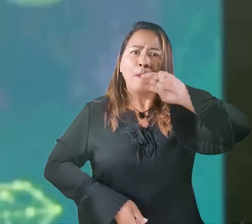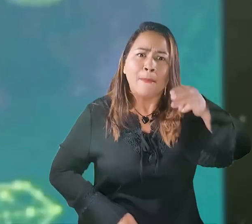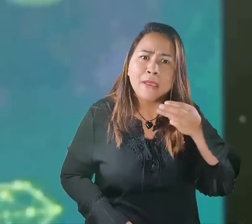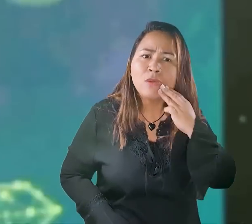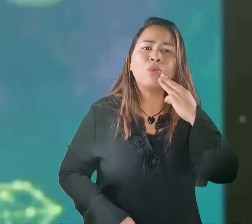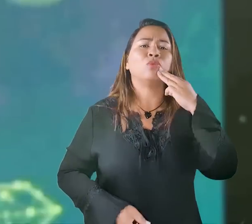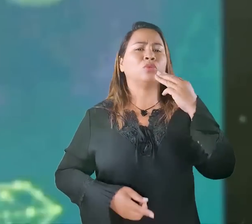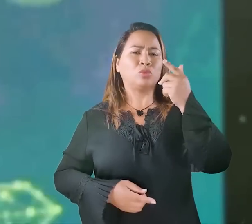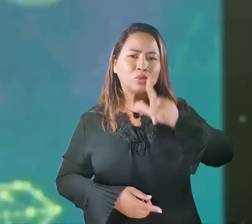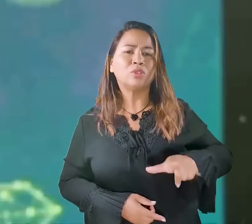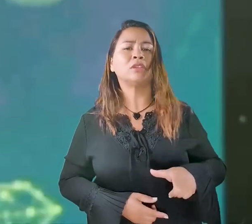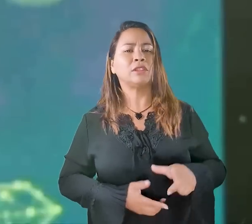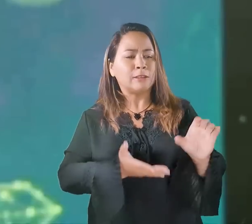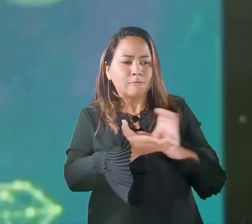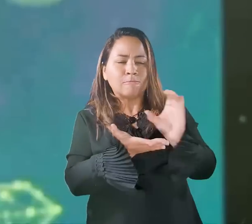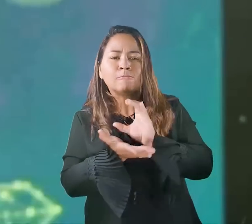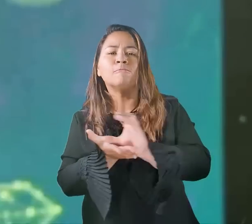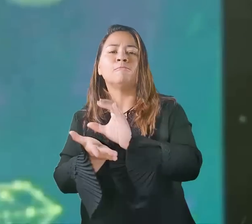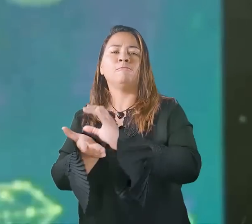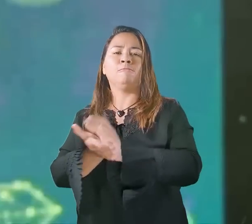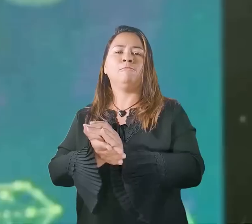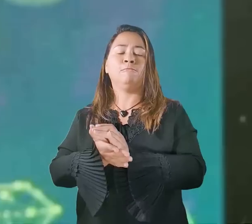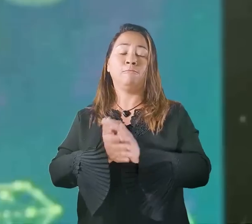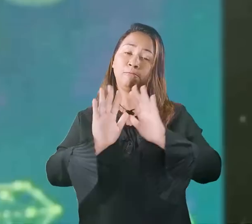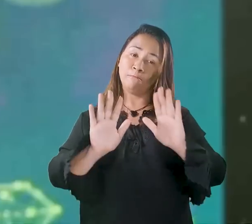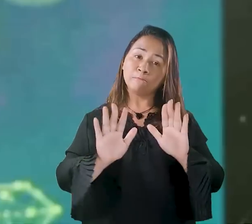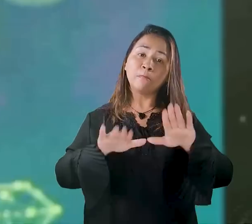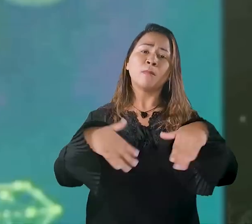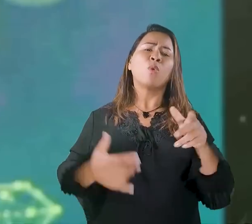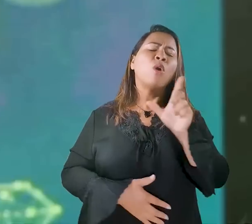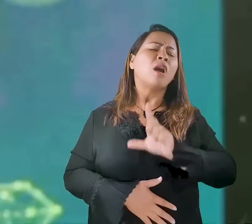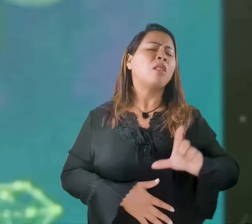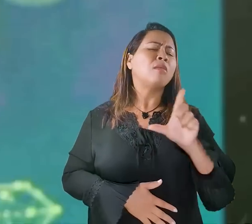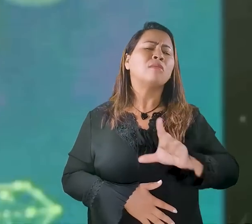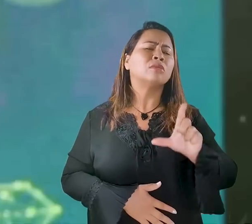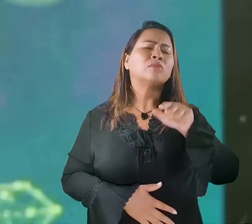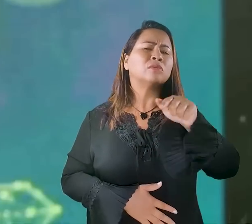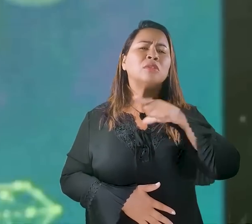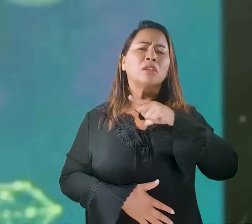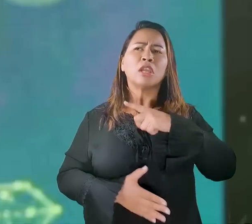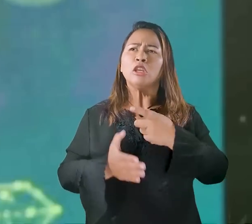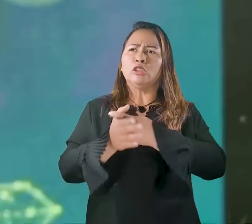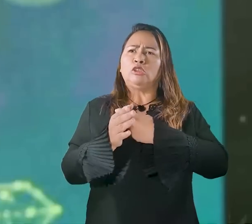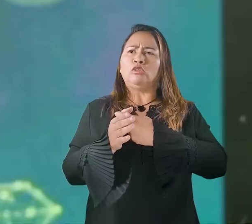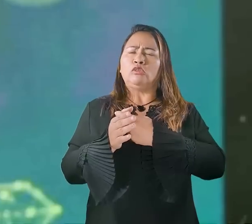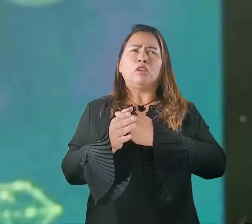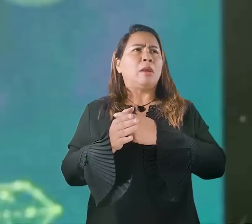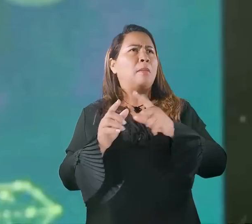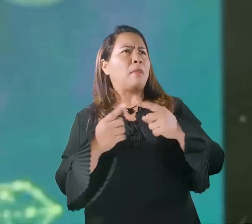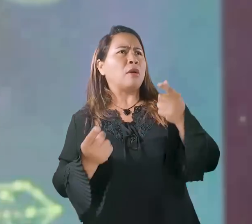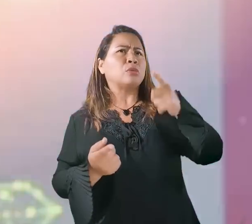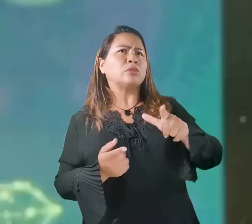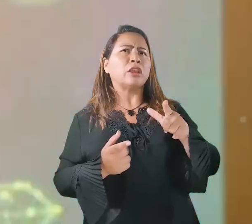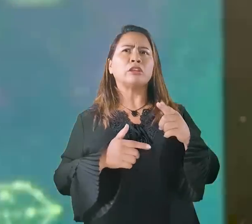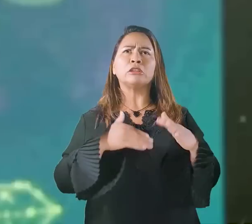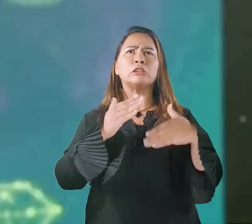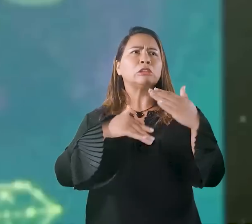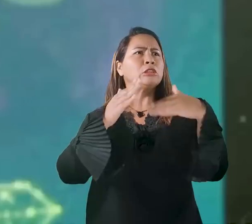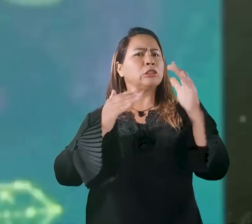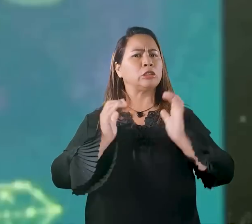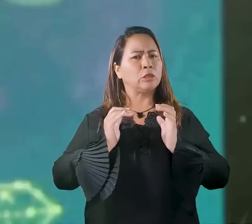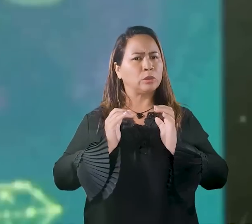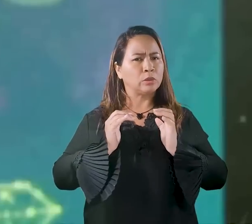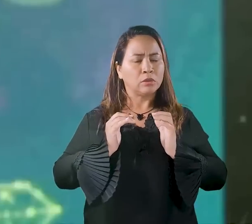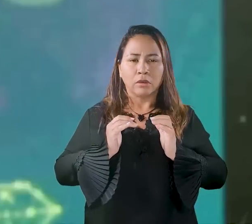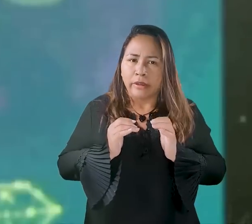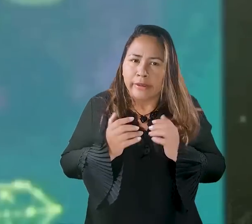perfeito. Qual a lógica de você ter dívidas, dever para alguém e prosperar? Ah, Ha, não tem como. Quem disse que você